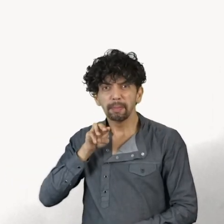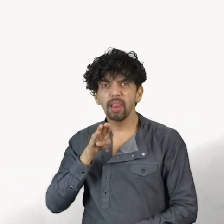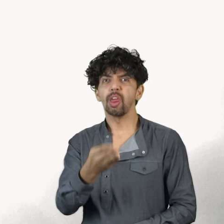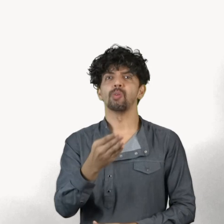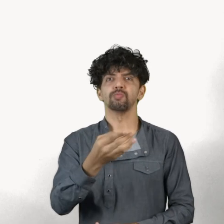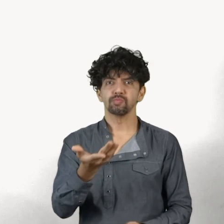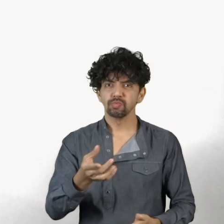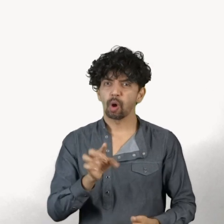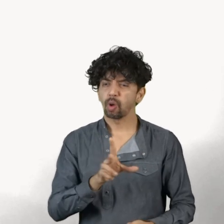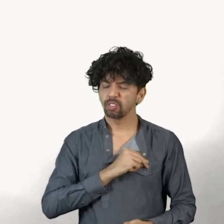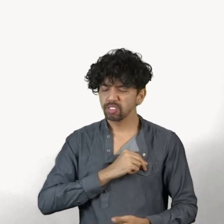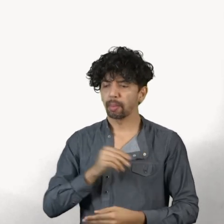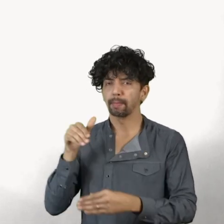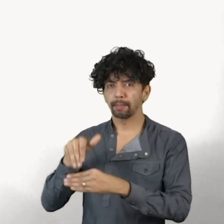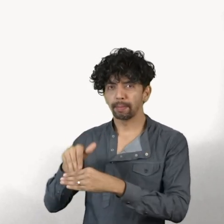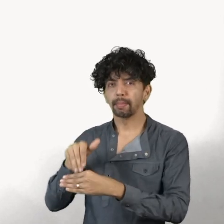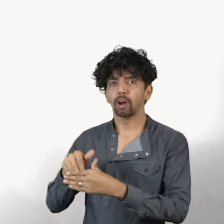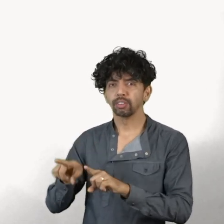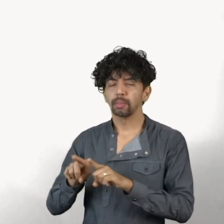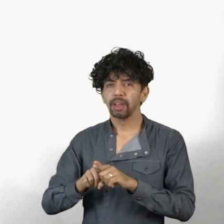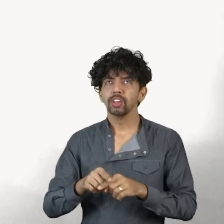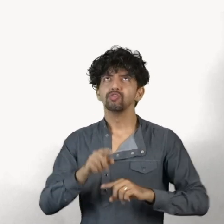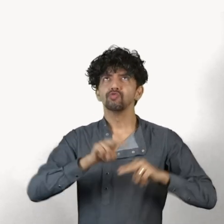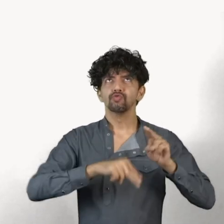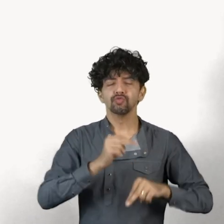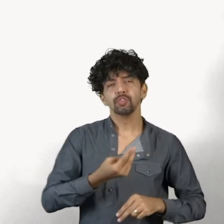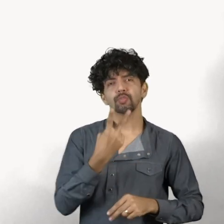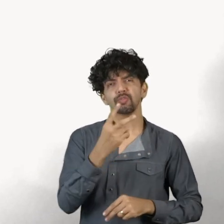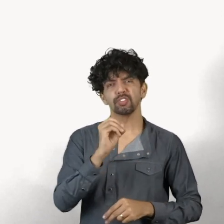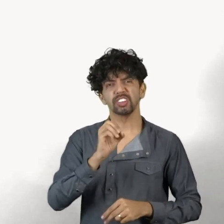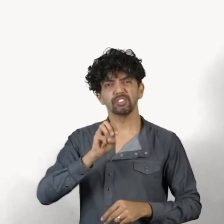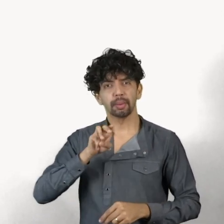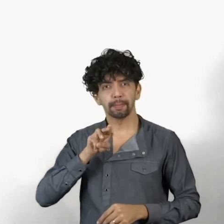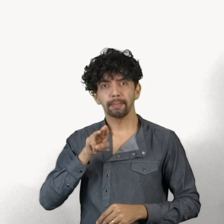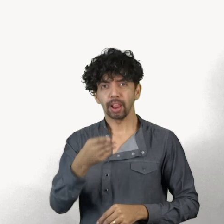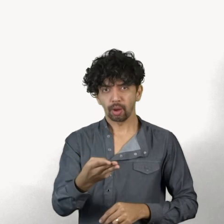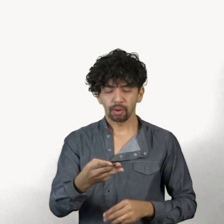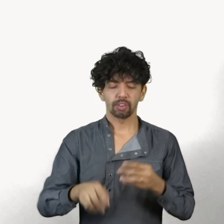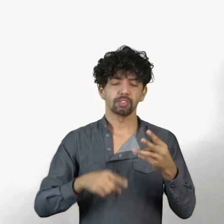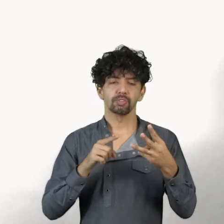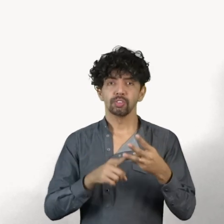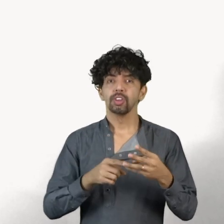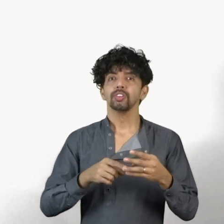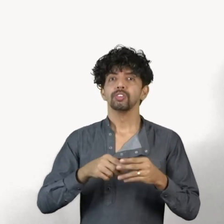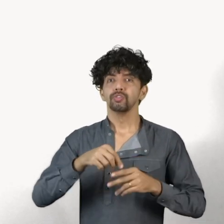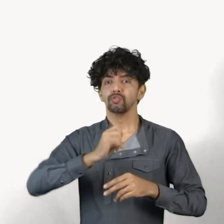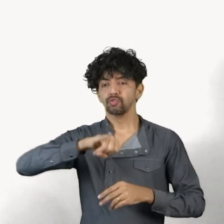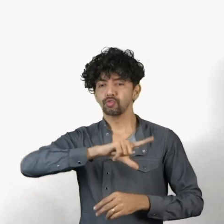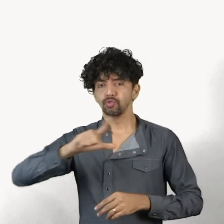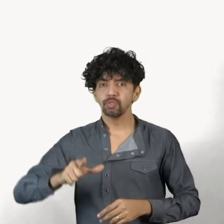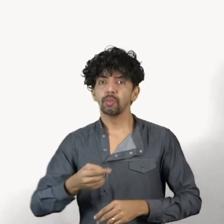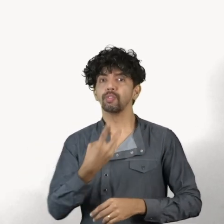poupança. Junho também 20 bilhões, julho 28 bilhões, agosto